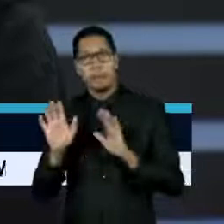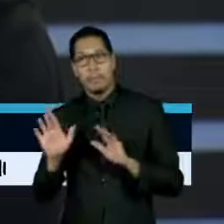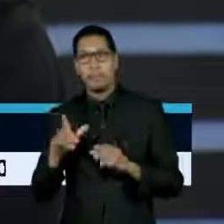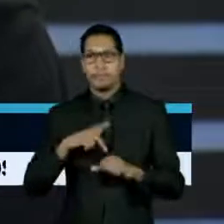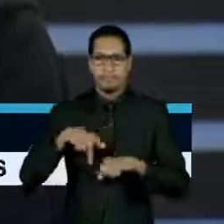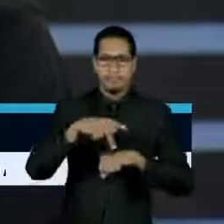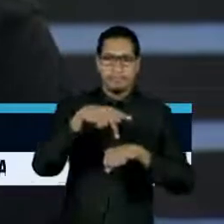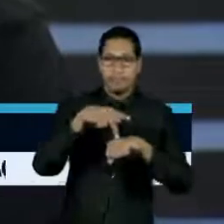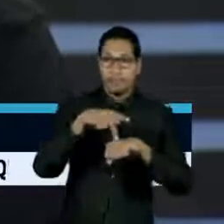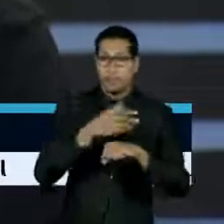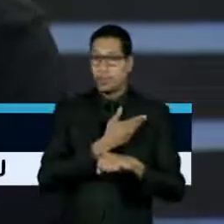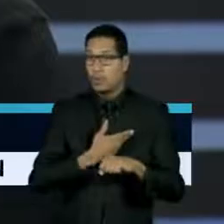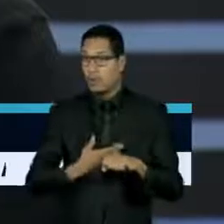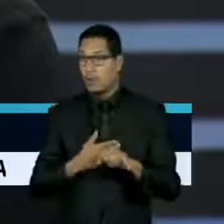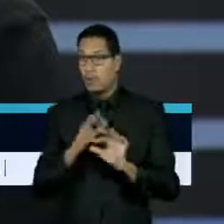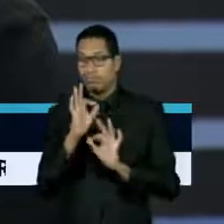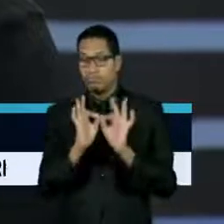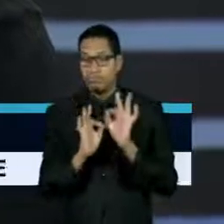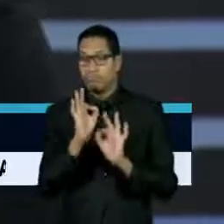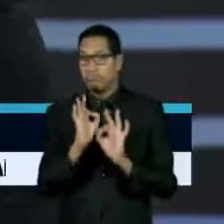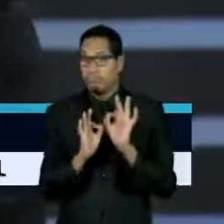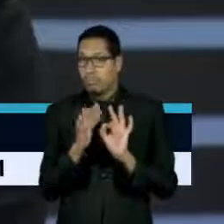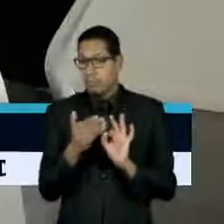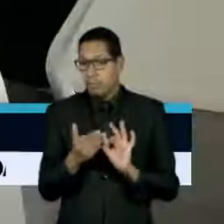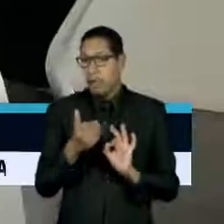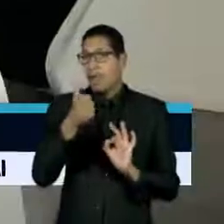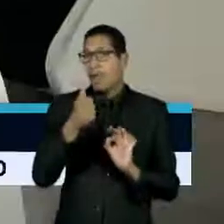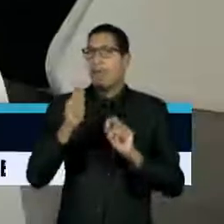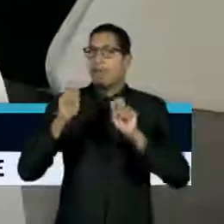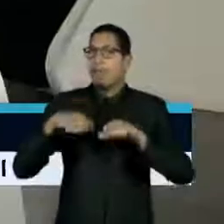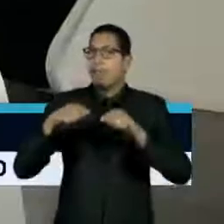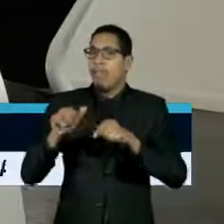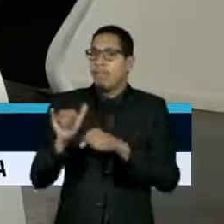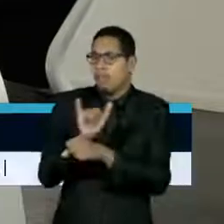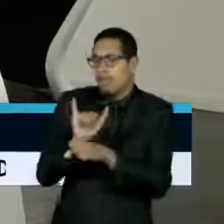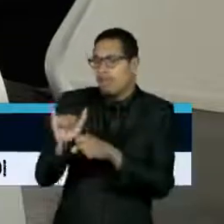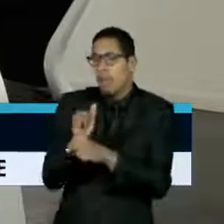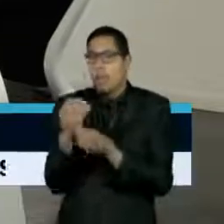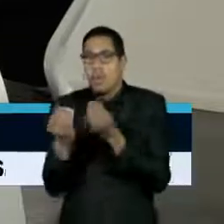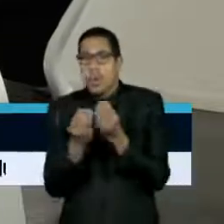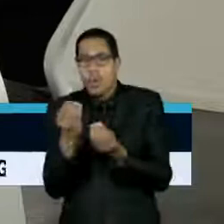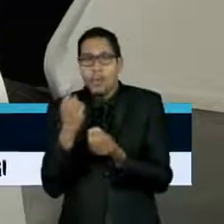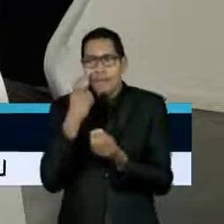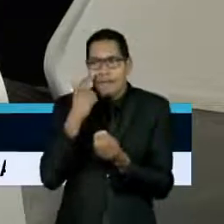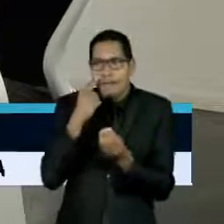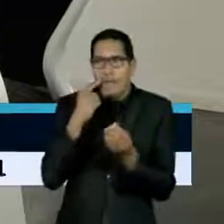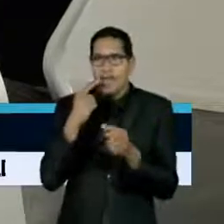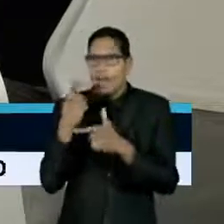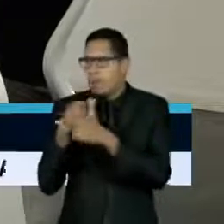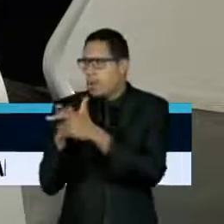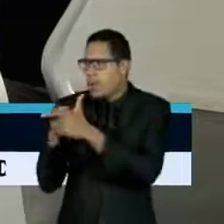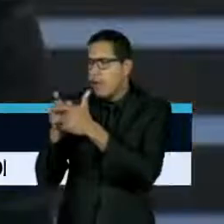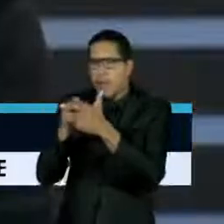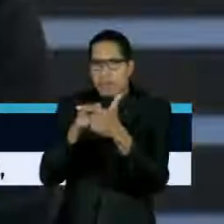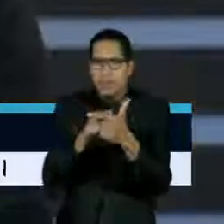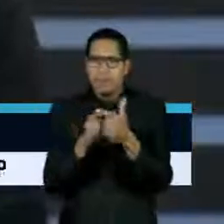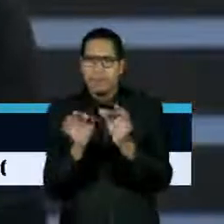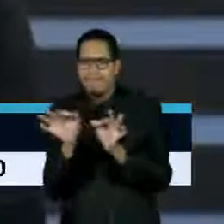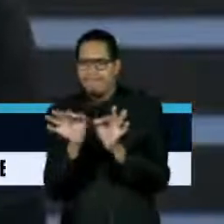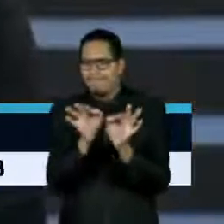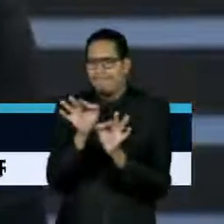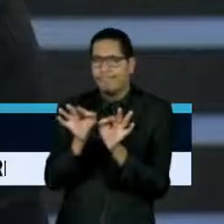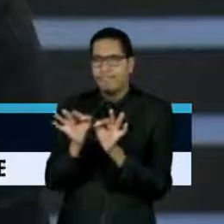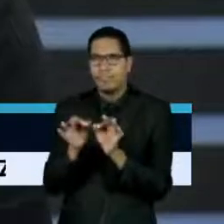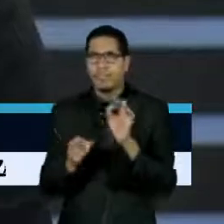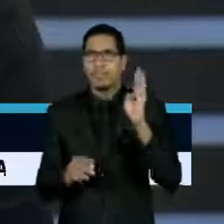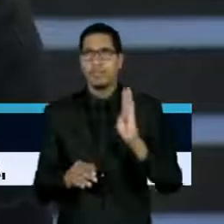governos mais organizados têm melhores condições de lidar com essa combinação muito adversa de fatores. O Brasil